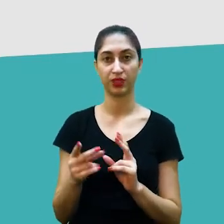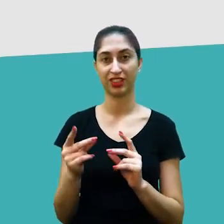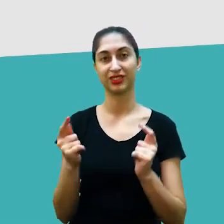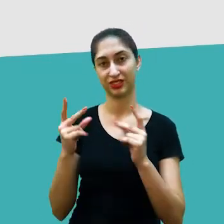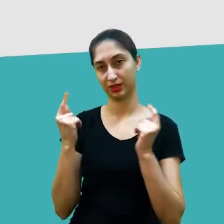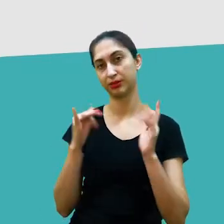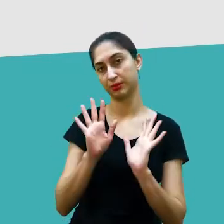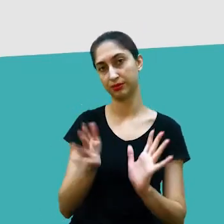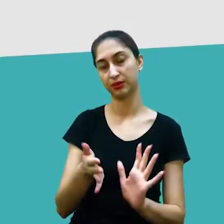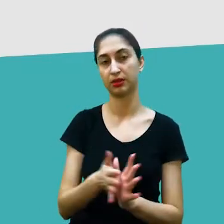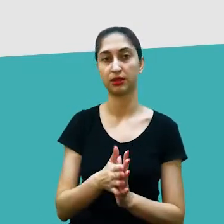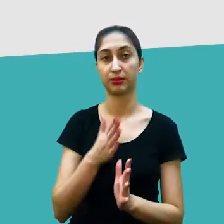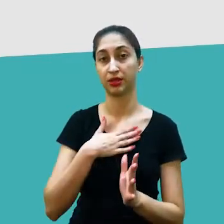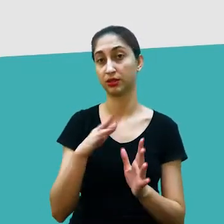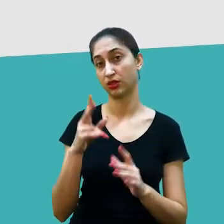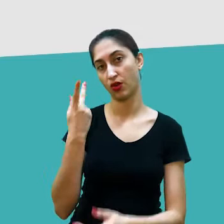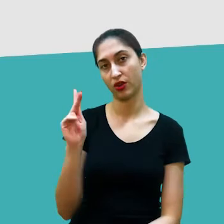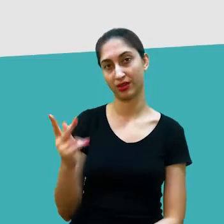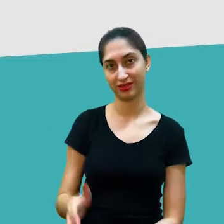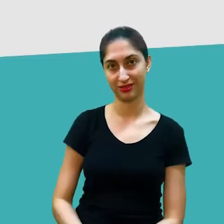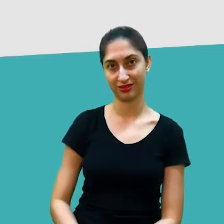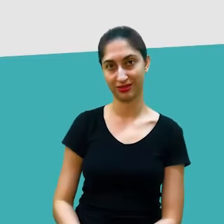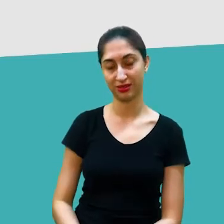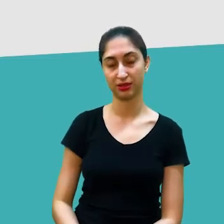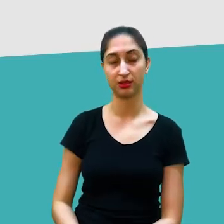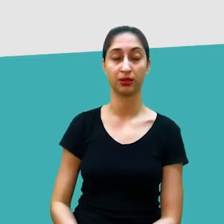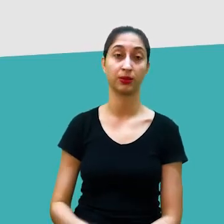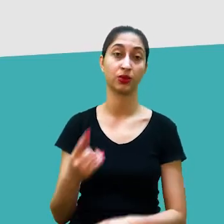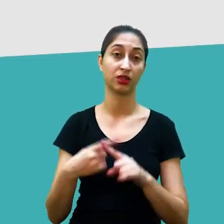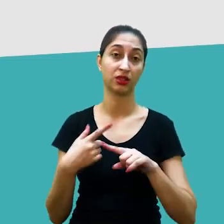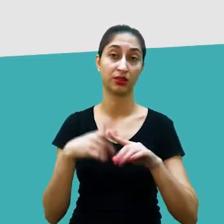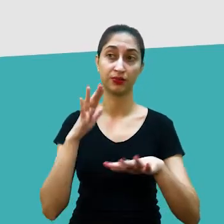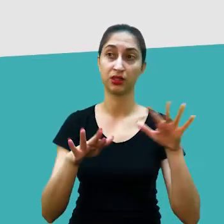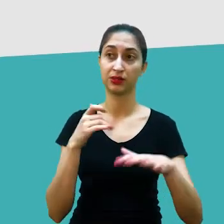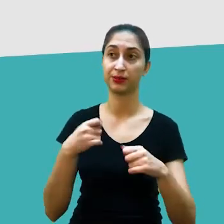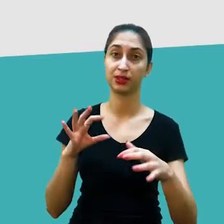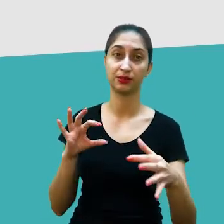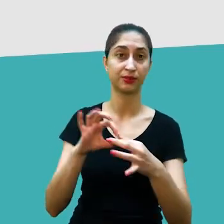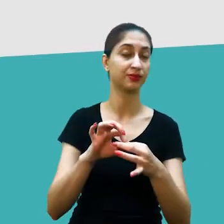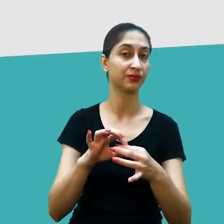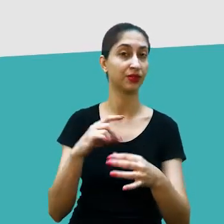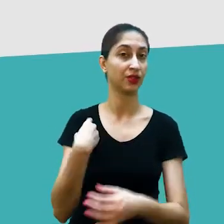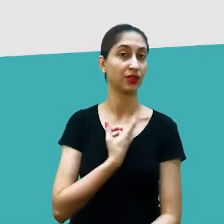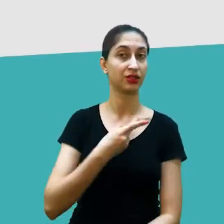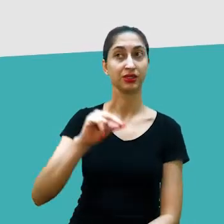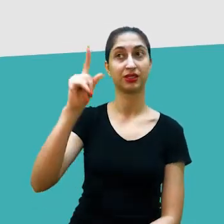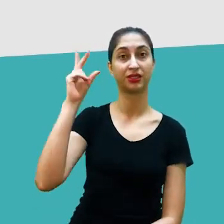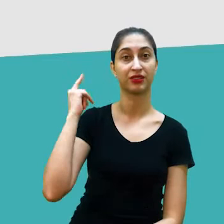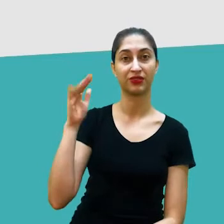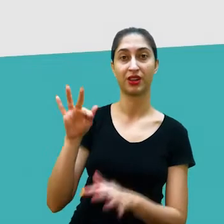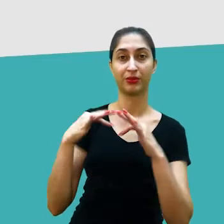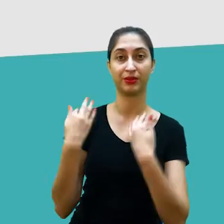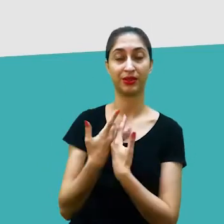ancestrais, vamos dizer assim, da minha história. Porque, como você disse, às vezes é se conectar ao que nossos antepassados